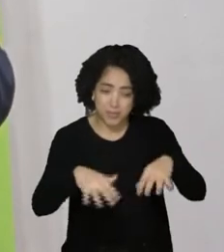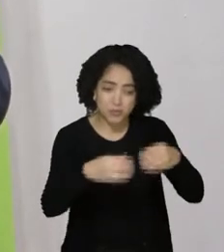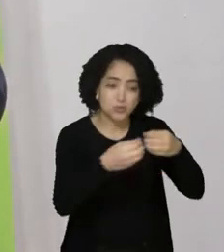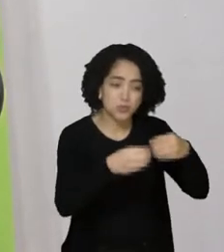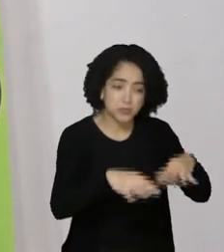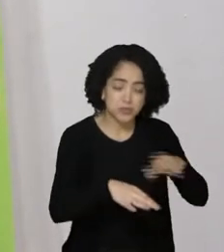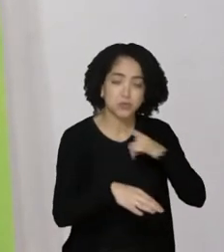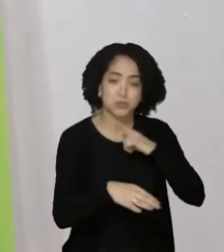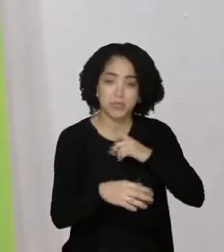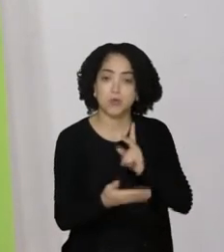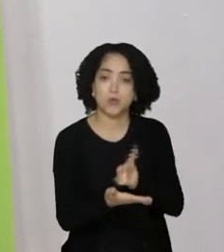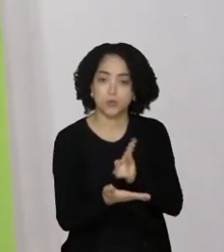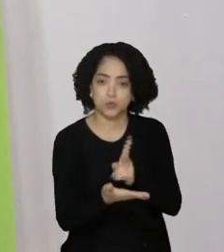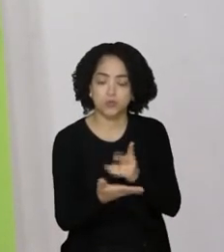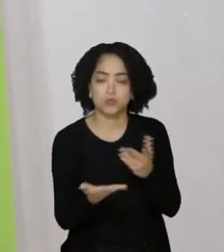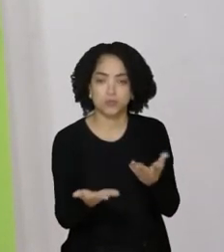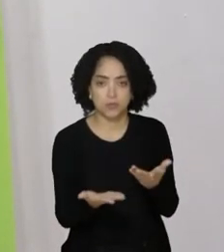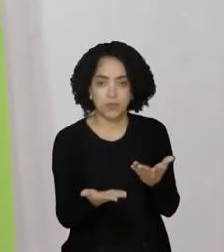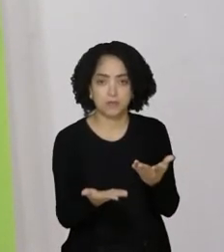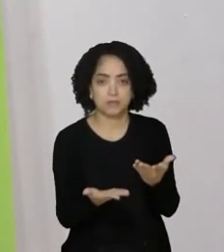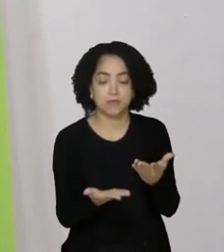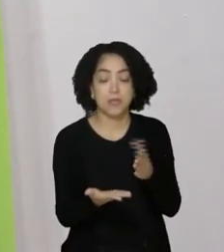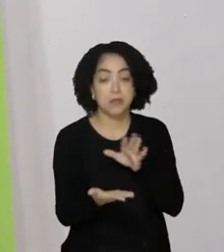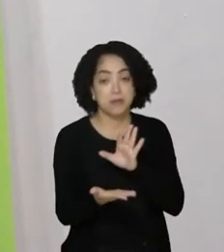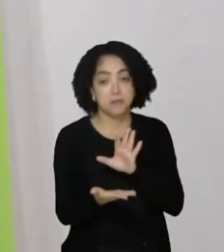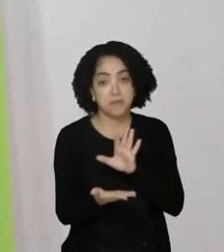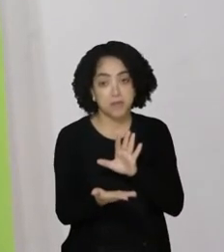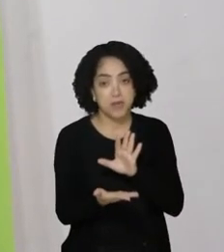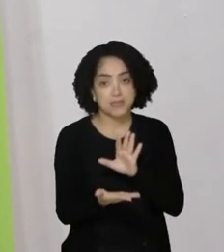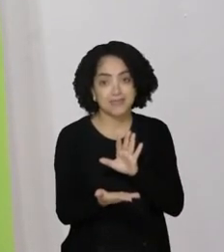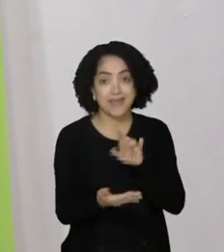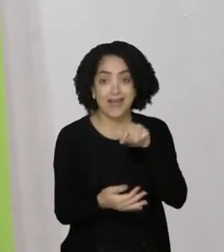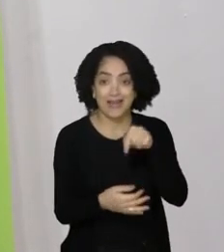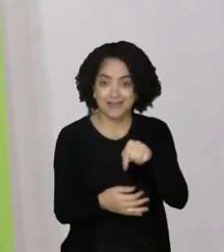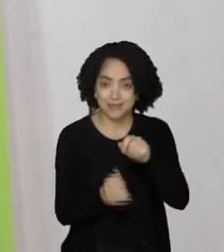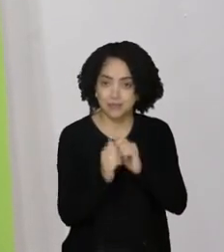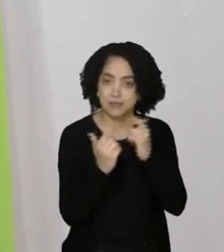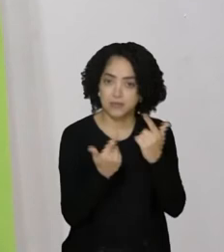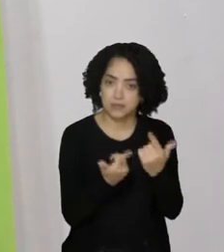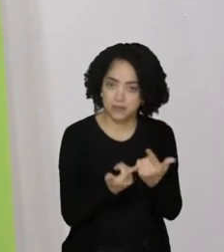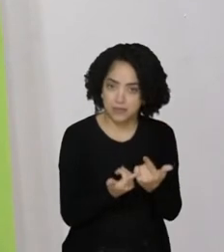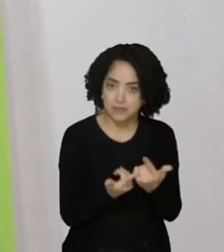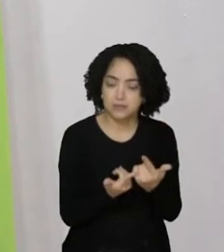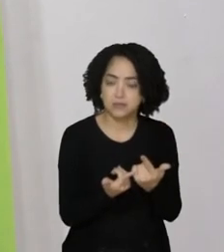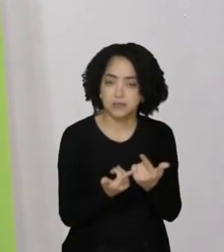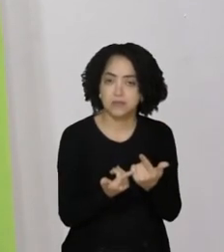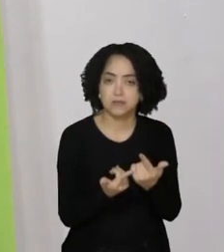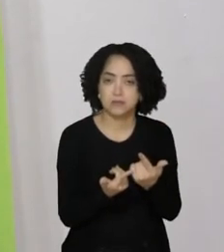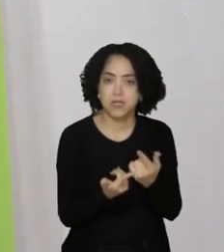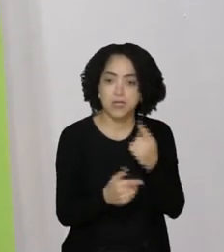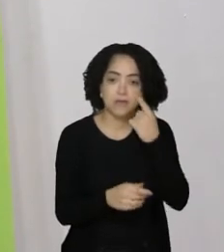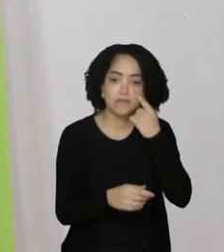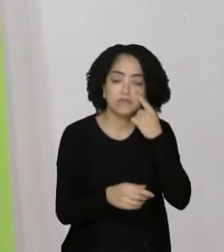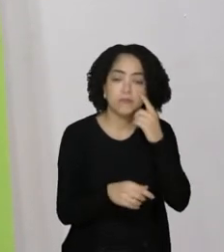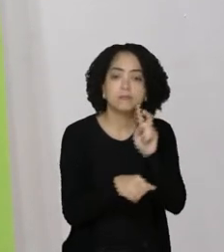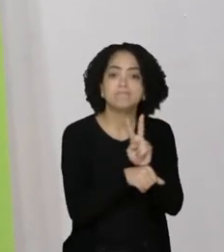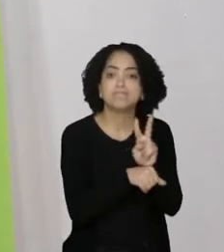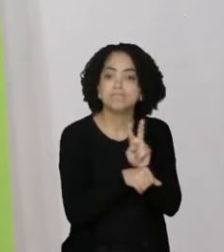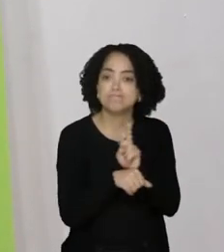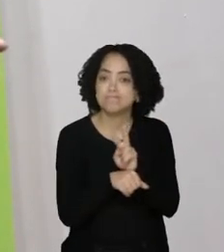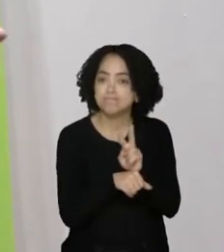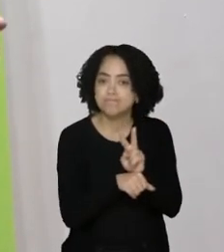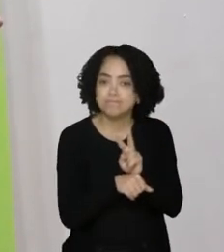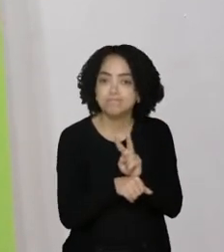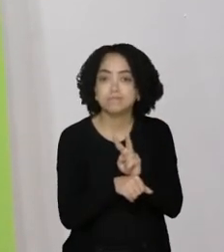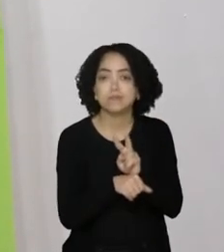estrago mas aqui nesse Parlamento tem gente que fica de olho Deputado Kennedy pode